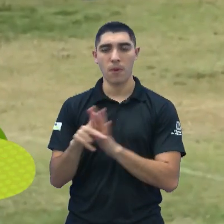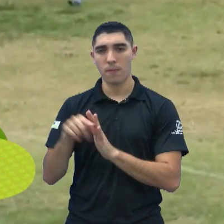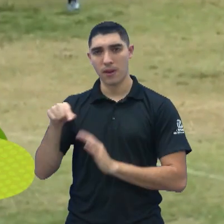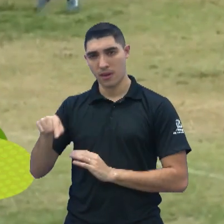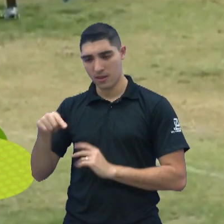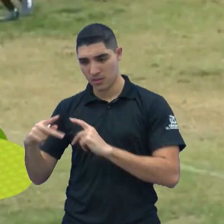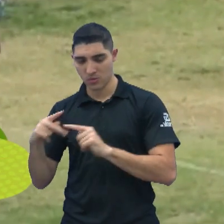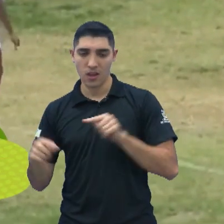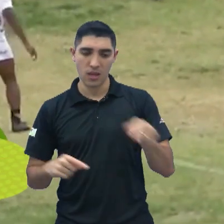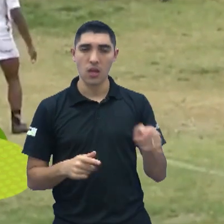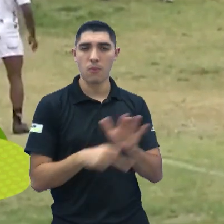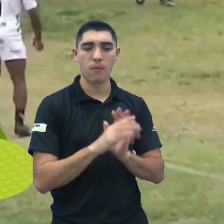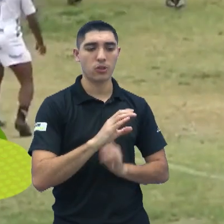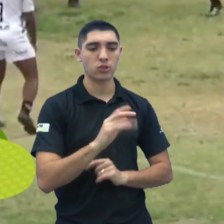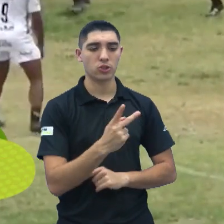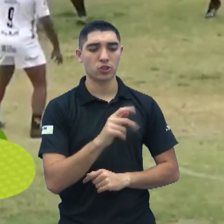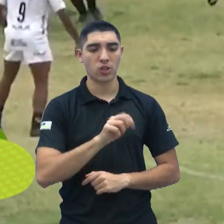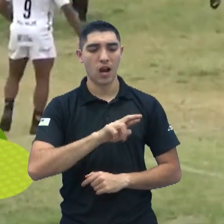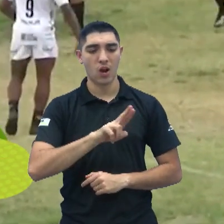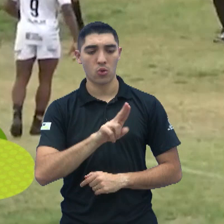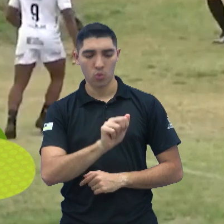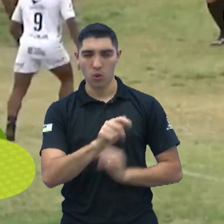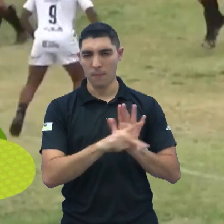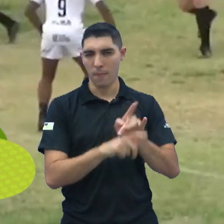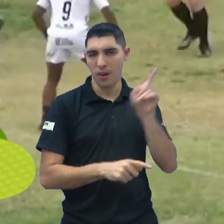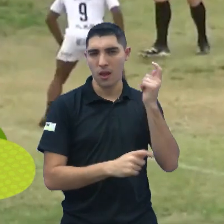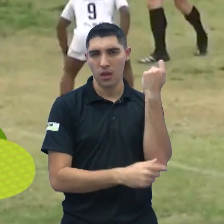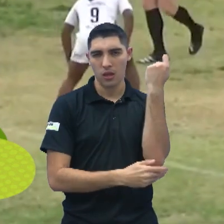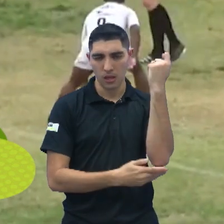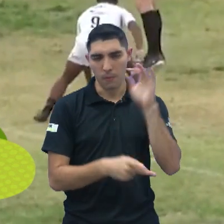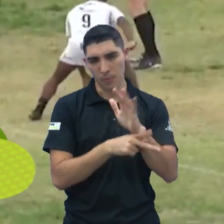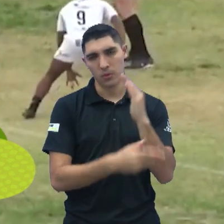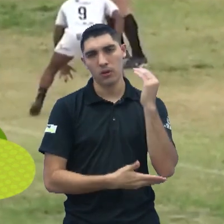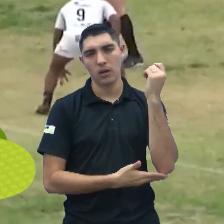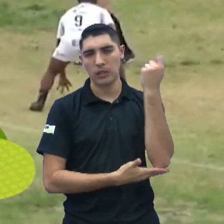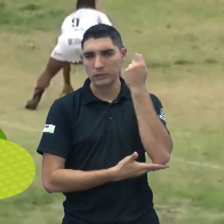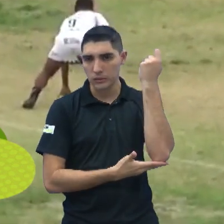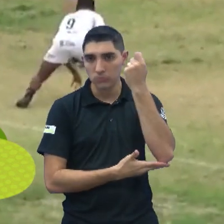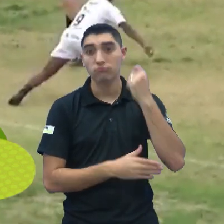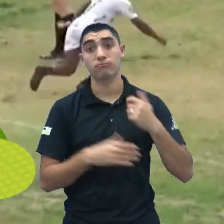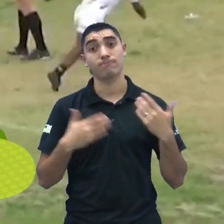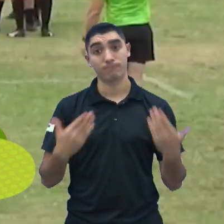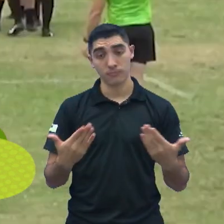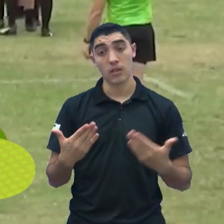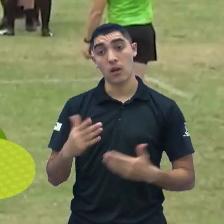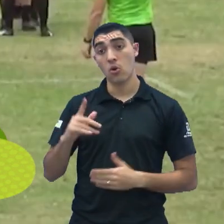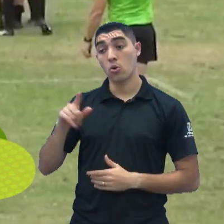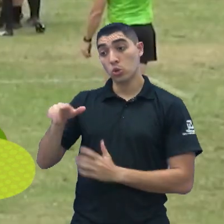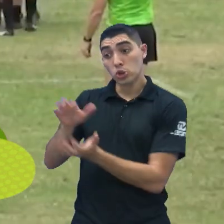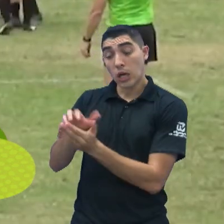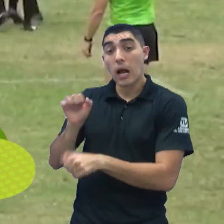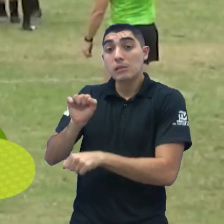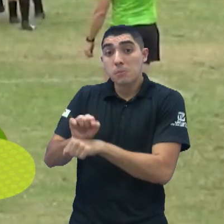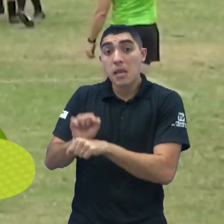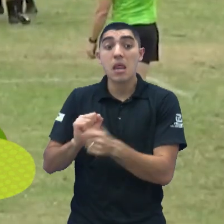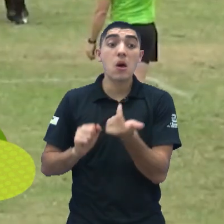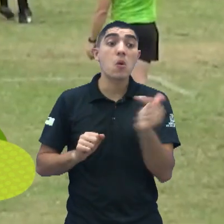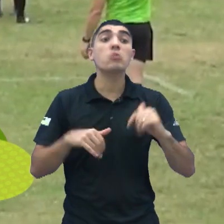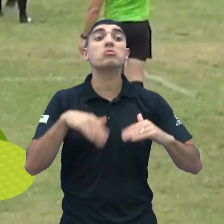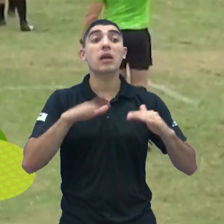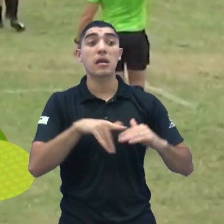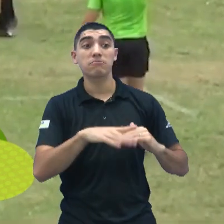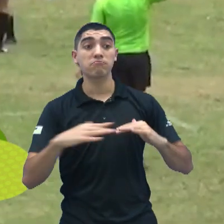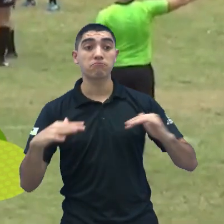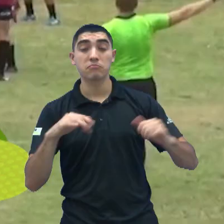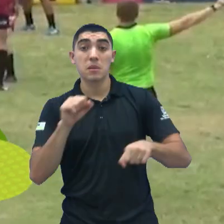Rio Grande do Sul. Jacareí aguarda o adversário na grande final, que será conhecido na última rodada e ficará entre o Farrapos